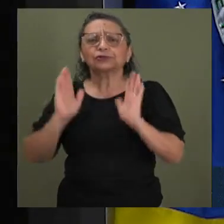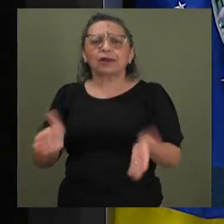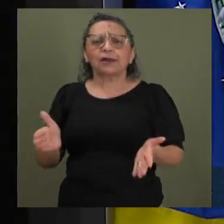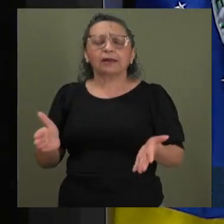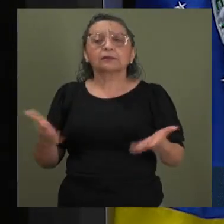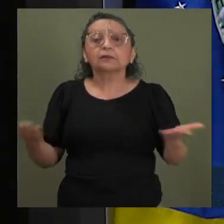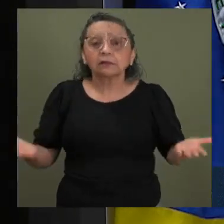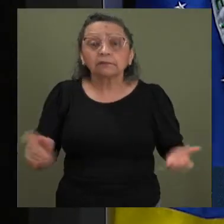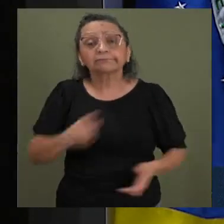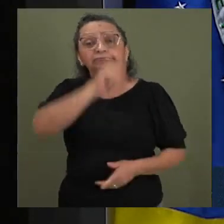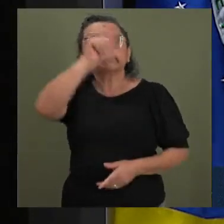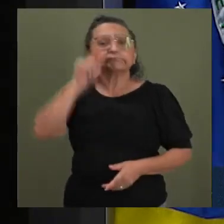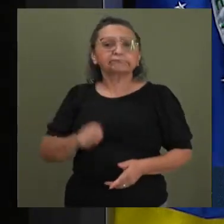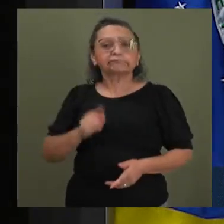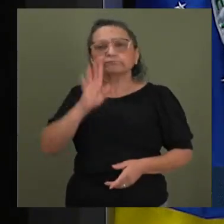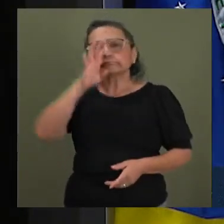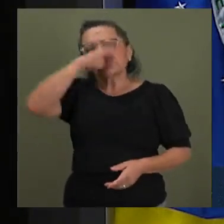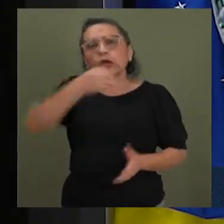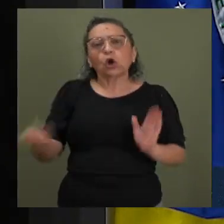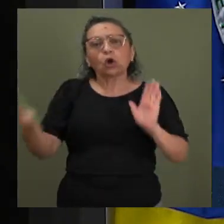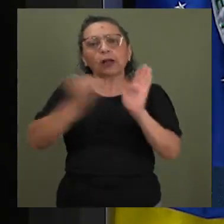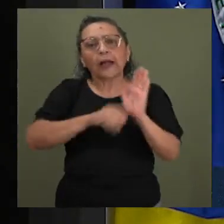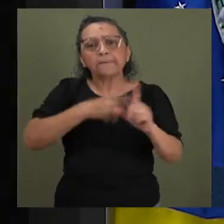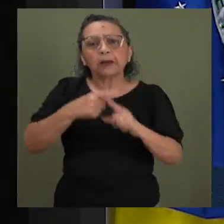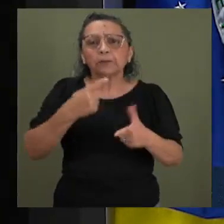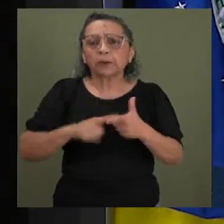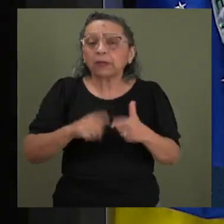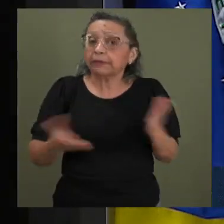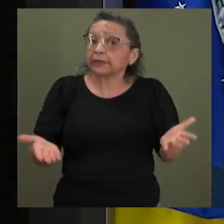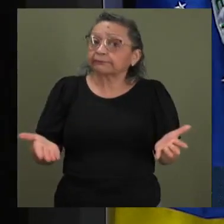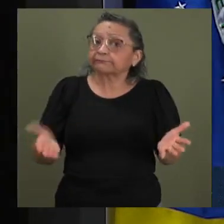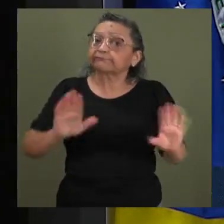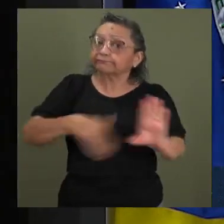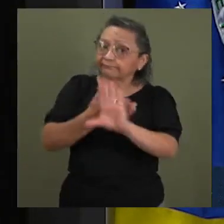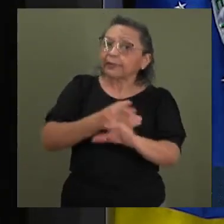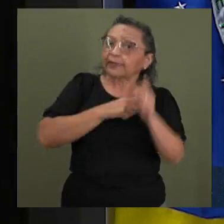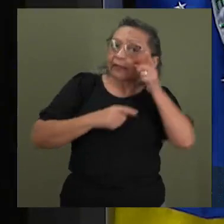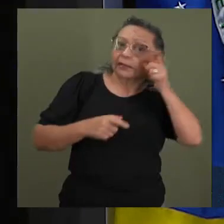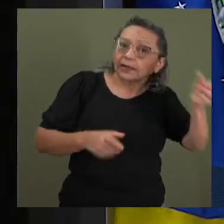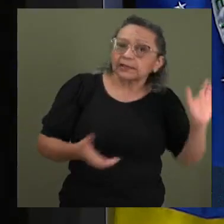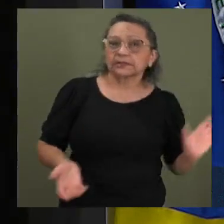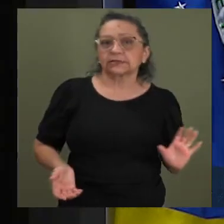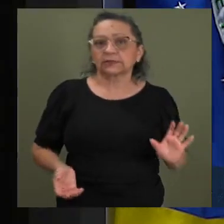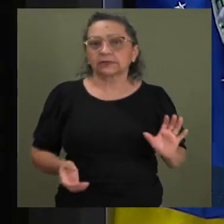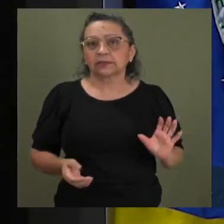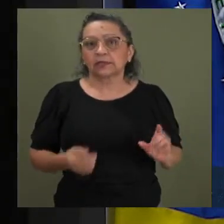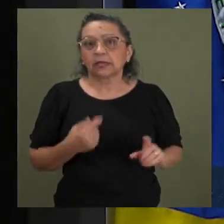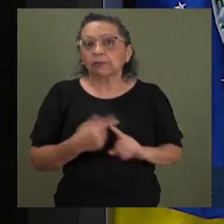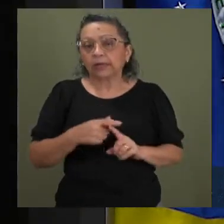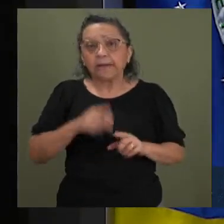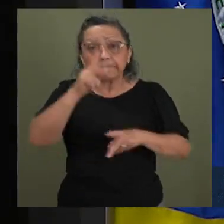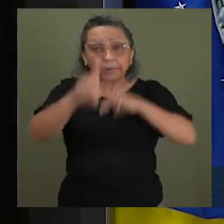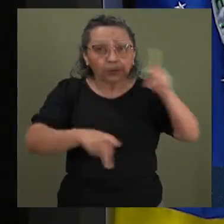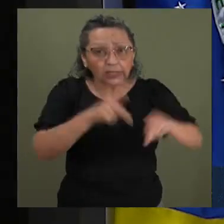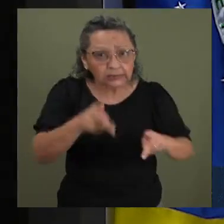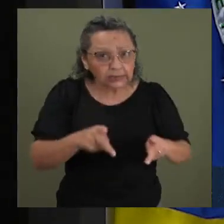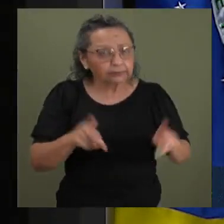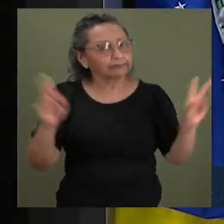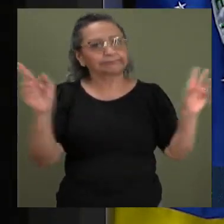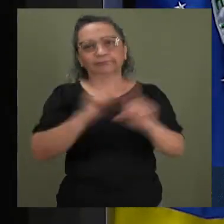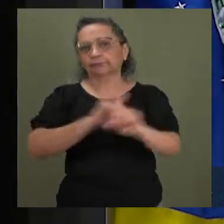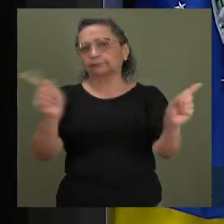Por que insiste em colocar mais um problema? Só pode ter outro tipo de interesse. Porque interesse da população não é.